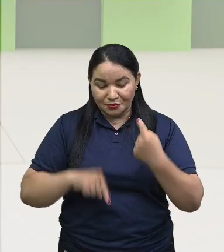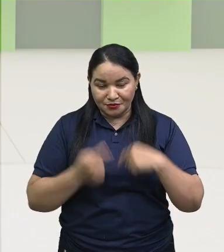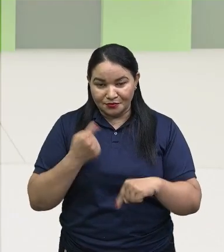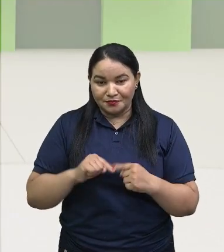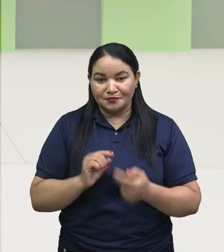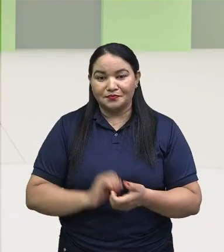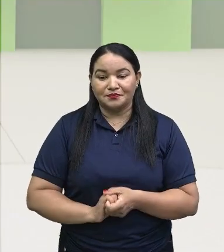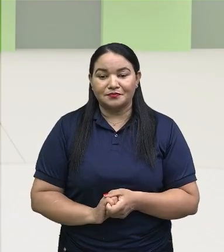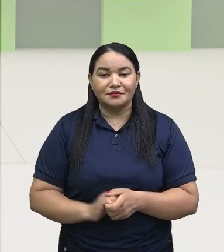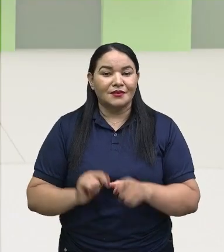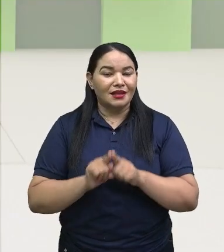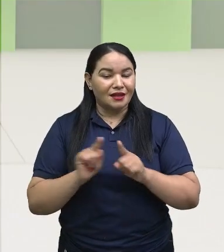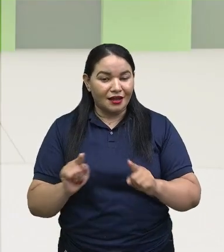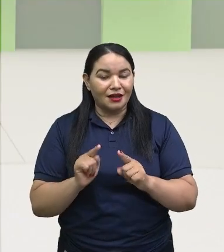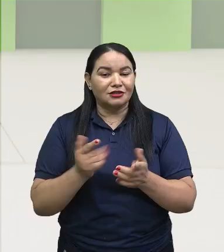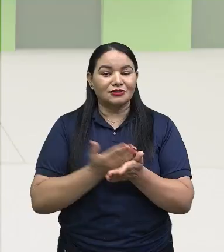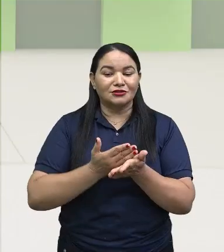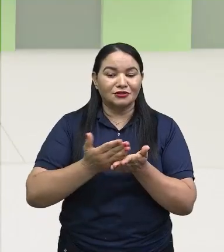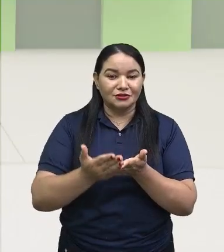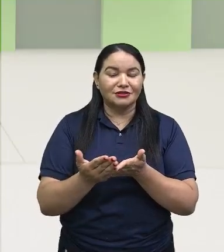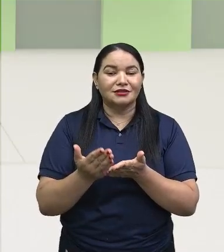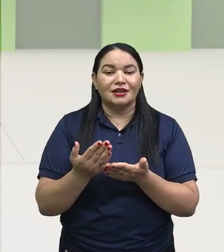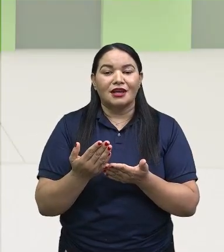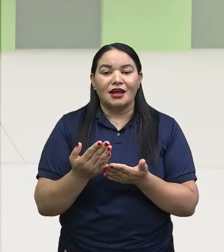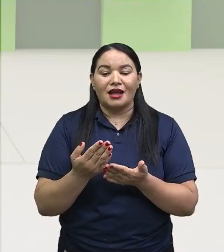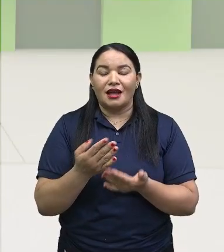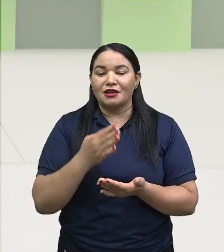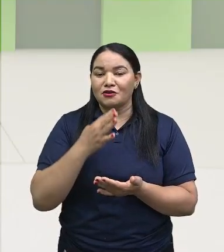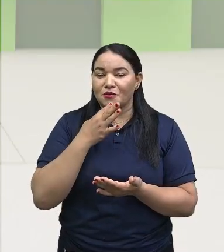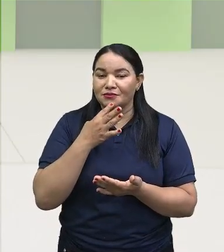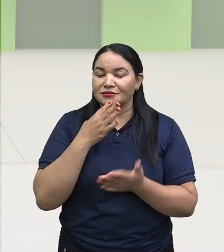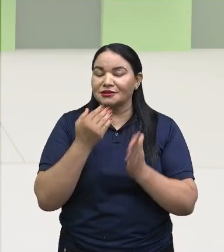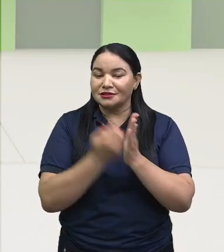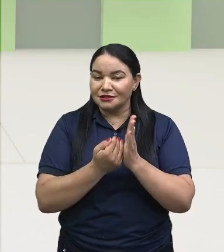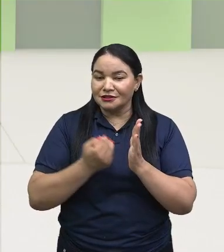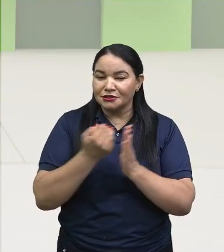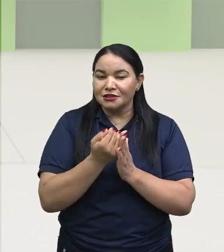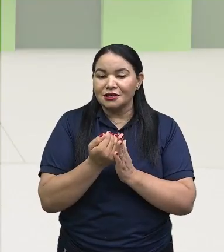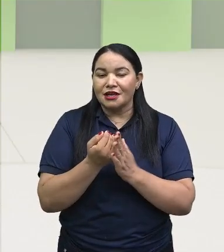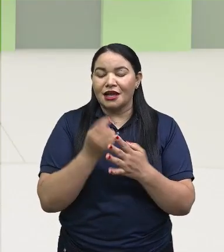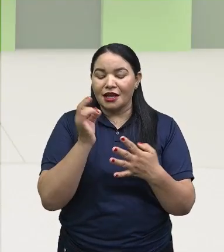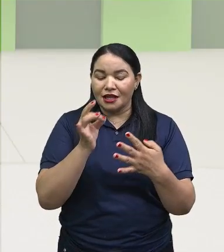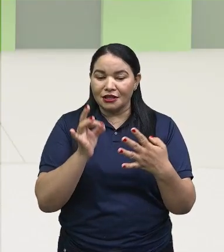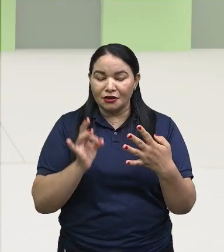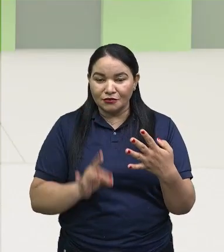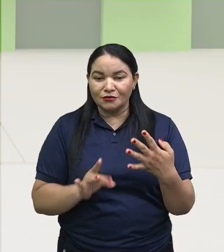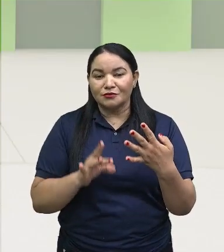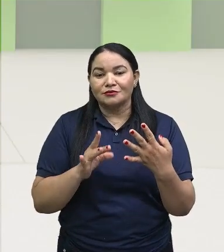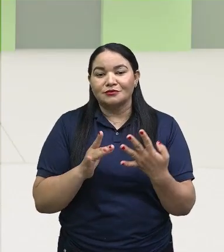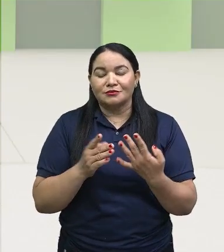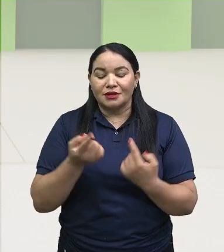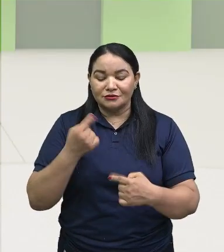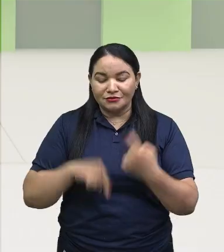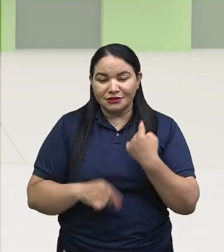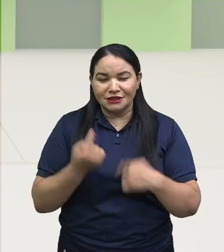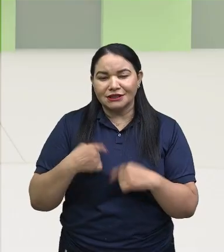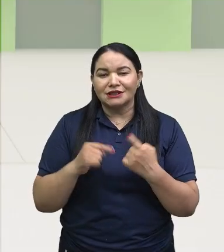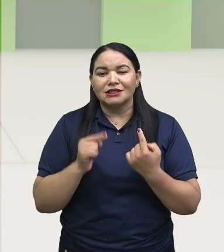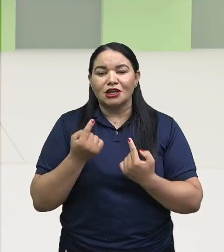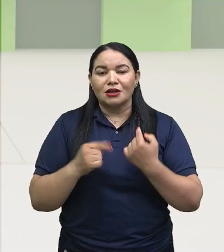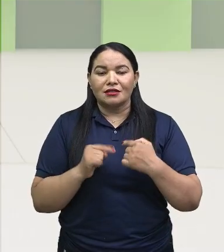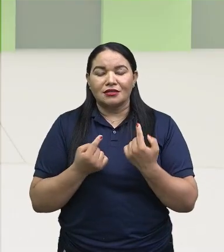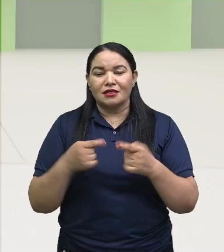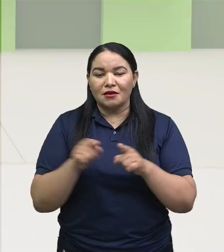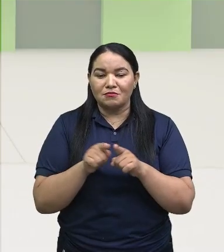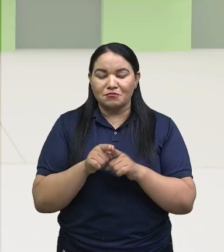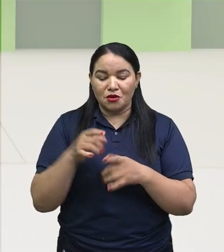para a gente iniciar ali, para a gente conhecer um pouco mais, antes de falar sobre cada um desses sistemas aí detalhadamente, saber quais são os órgãos